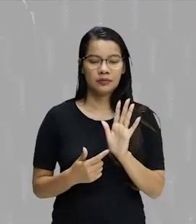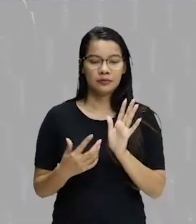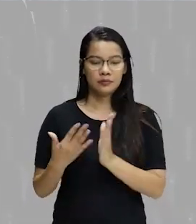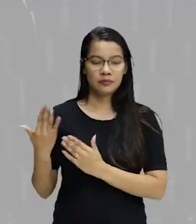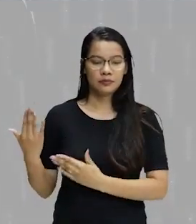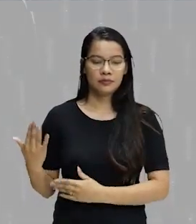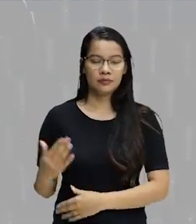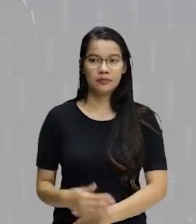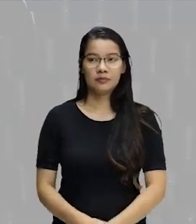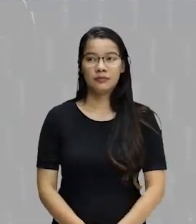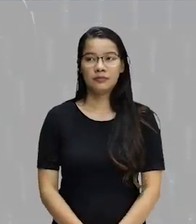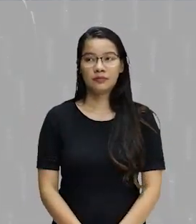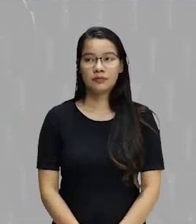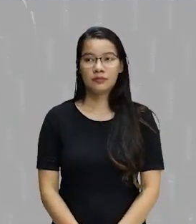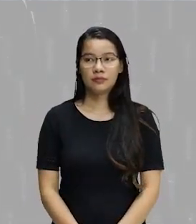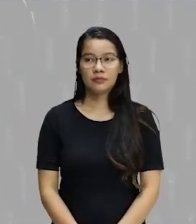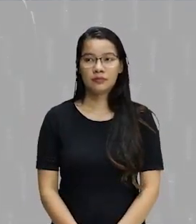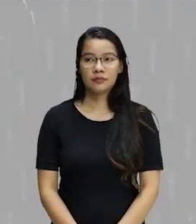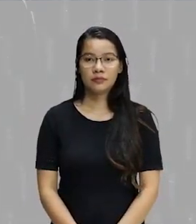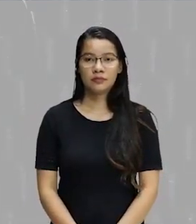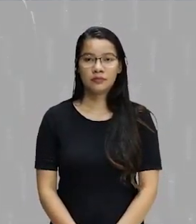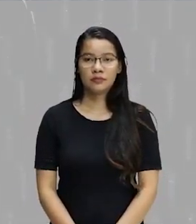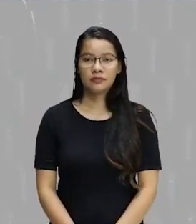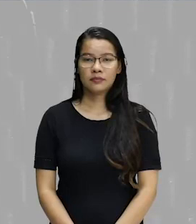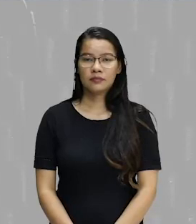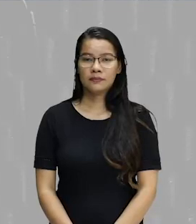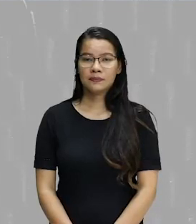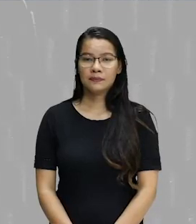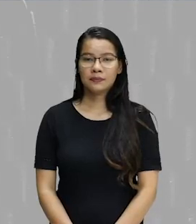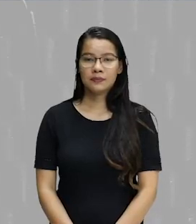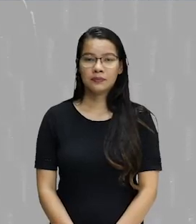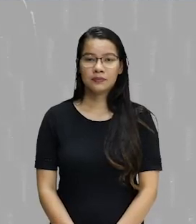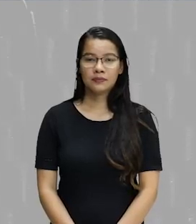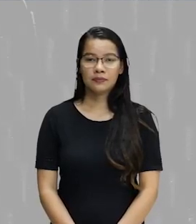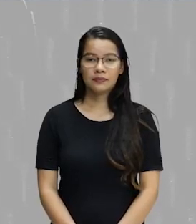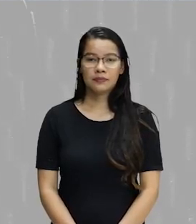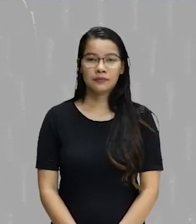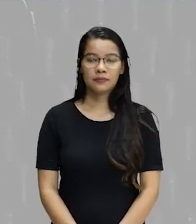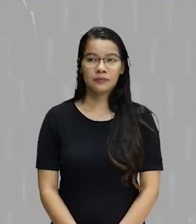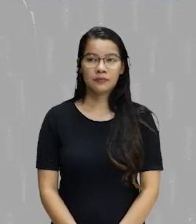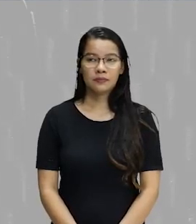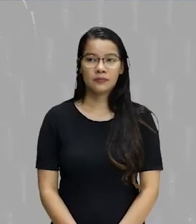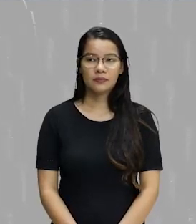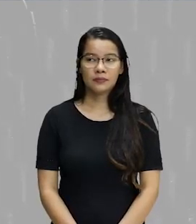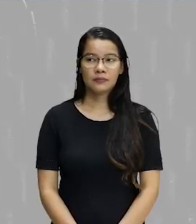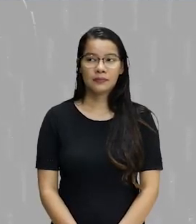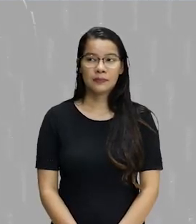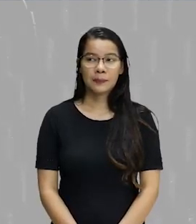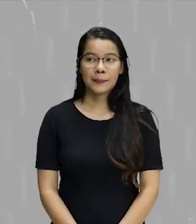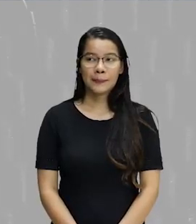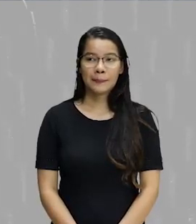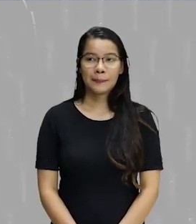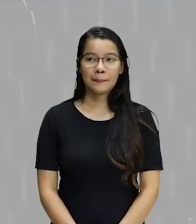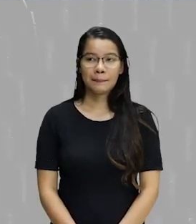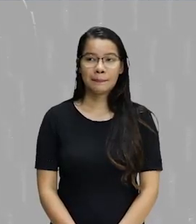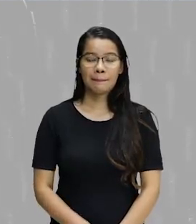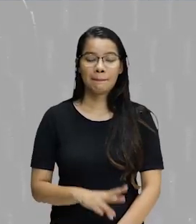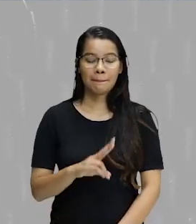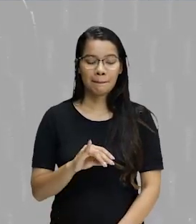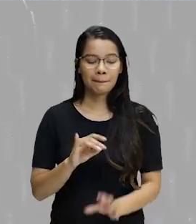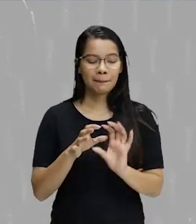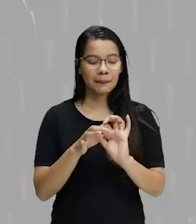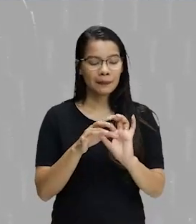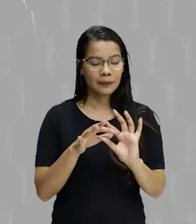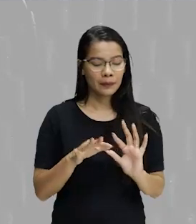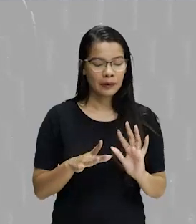potássio ou dicromato de potássio, né? Então, esses agentes oxidantes, eles vão estar